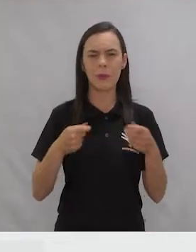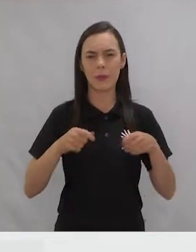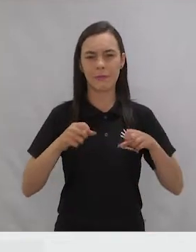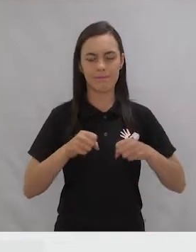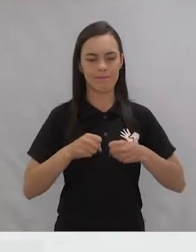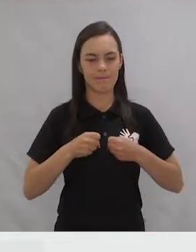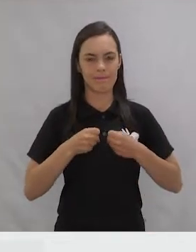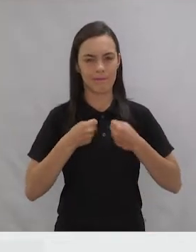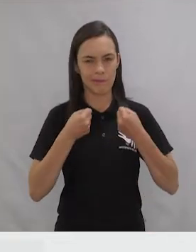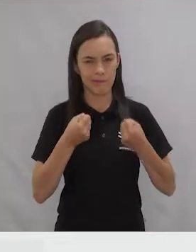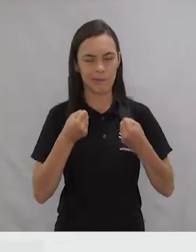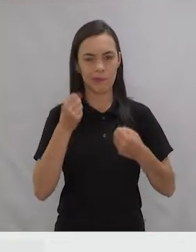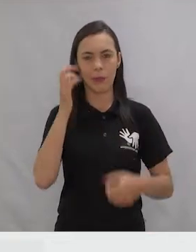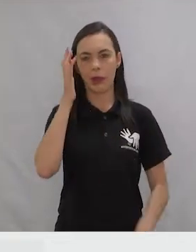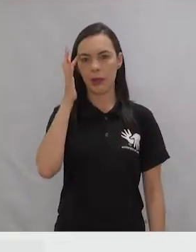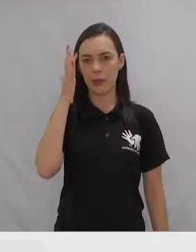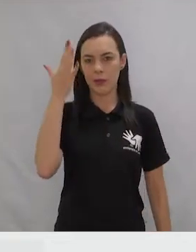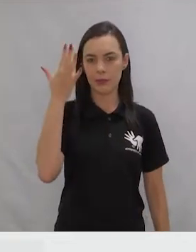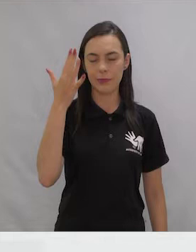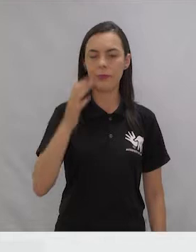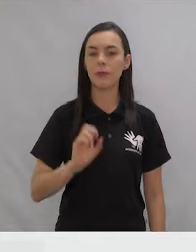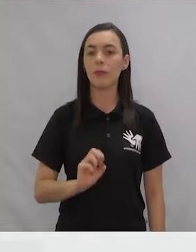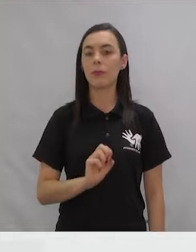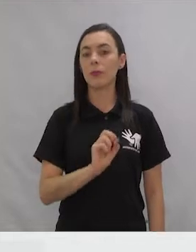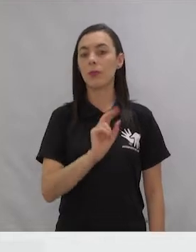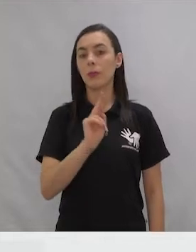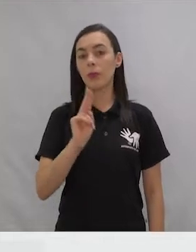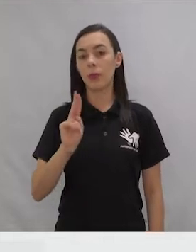esforço para ser solucionado